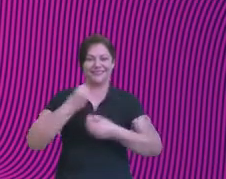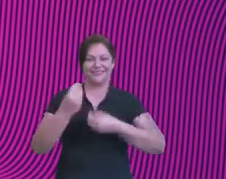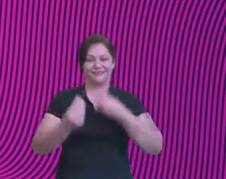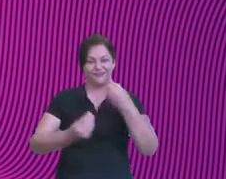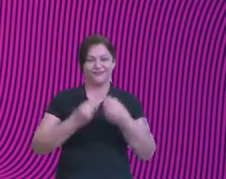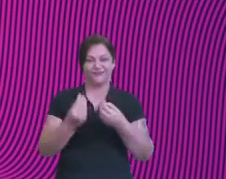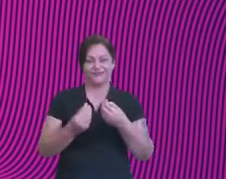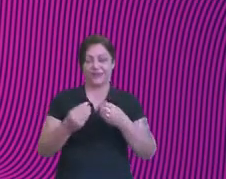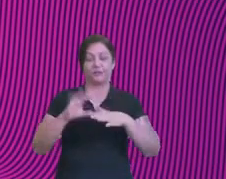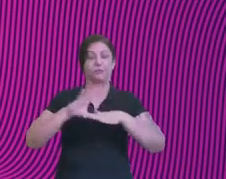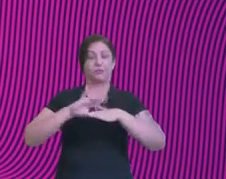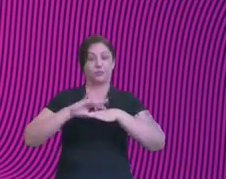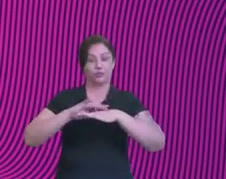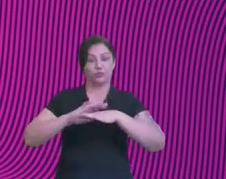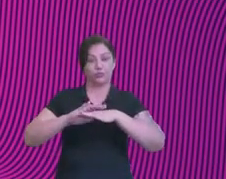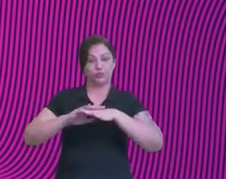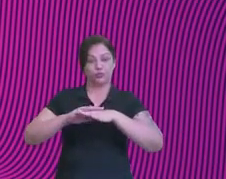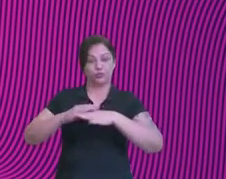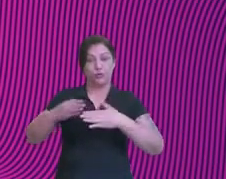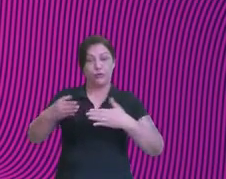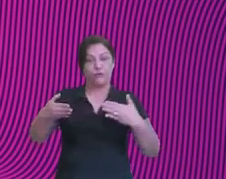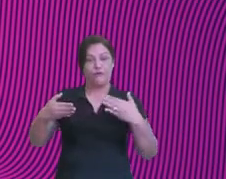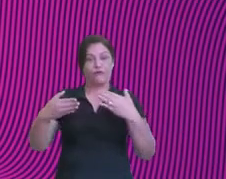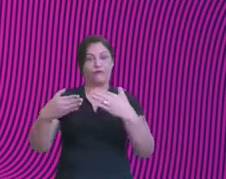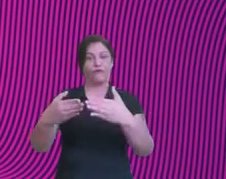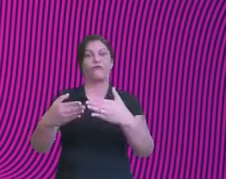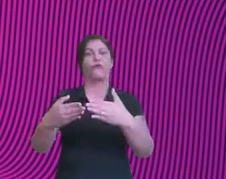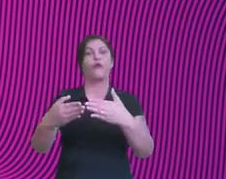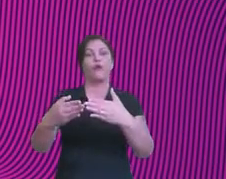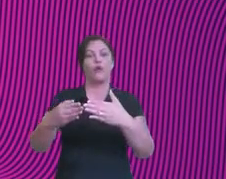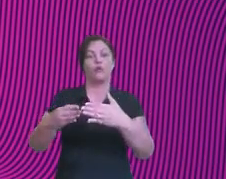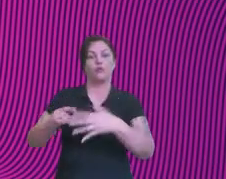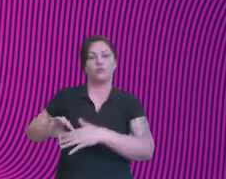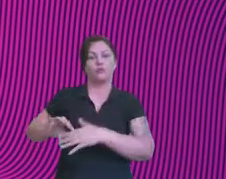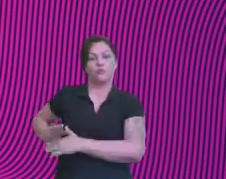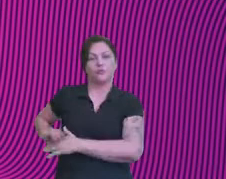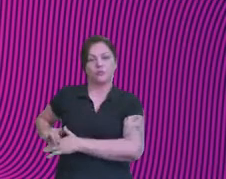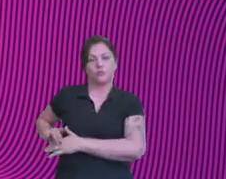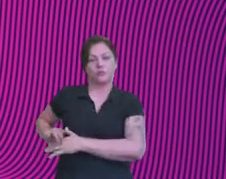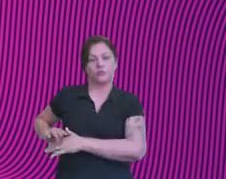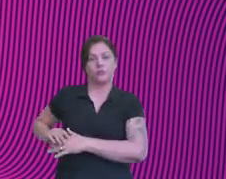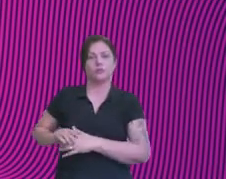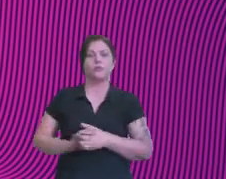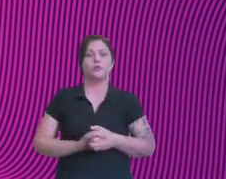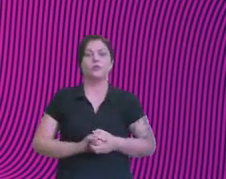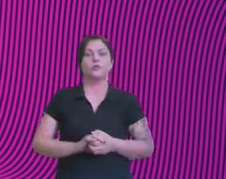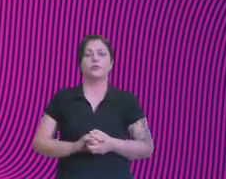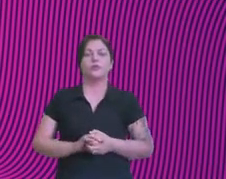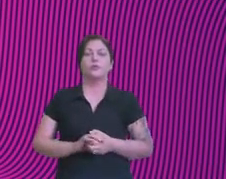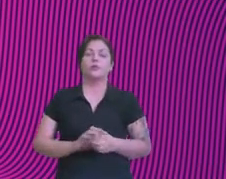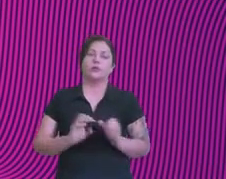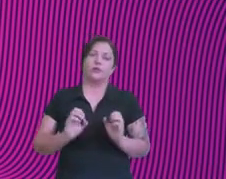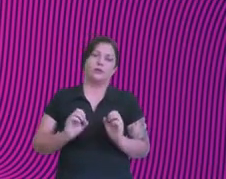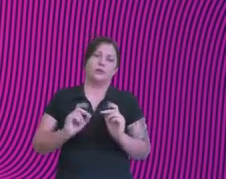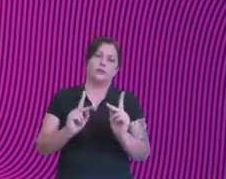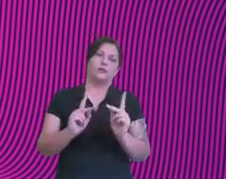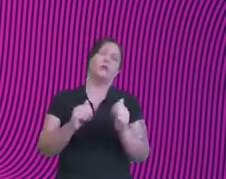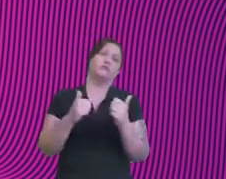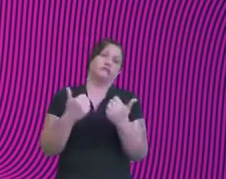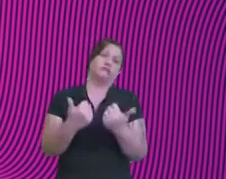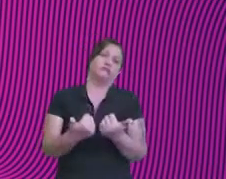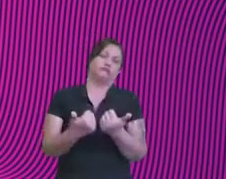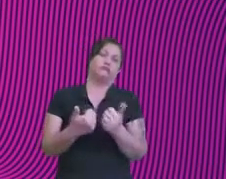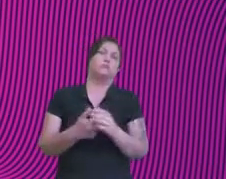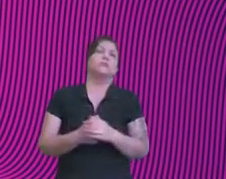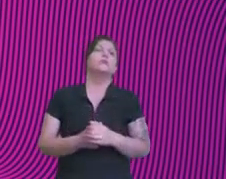doença que é mais crítica, que é mais volumosa ou que é mais sintomática, né? Nesse caso, a doença hepática